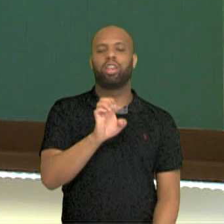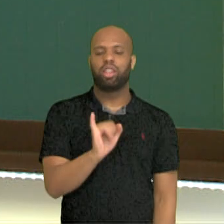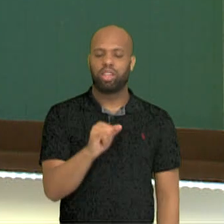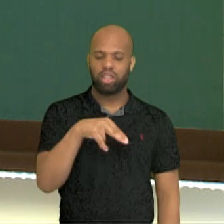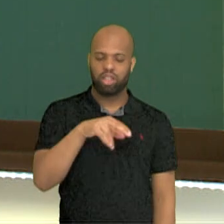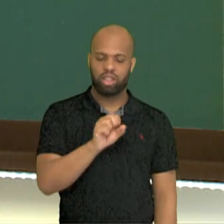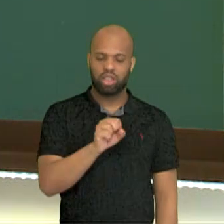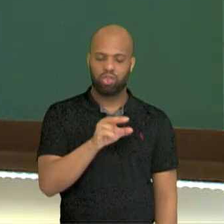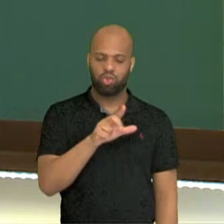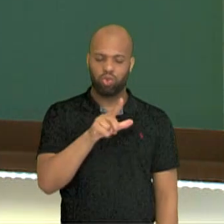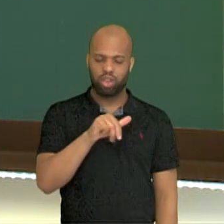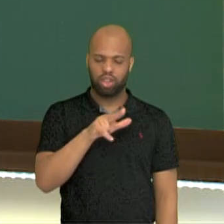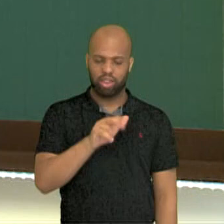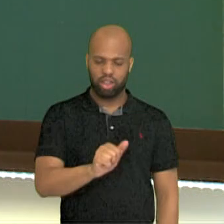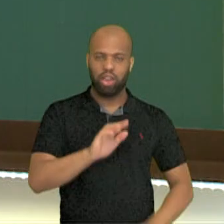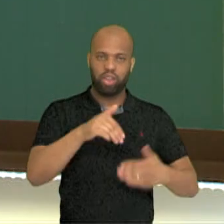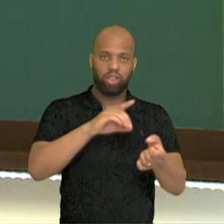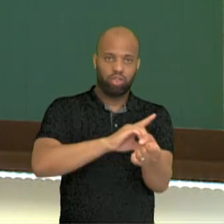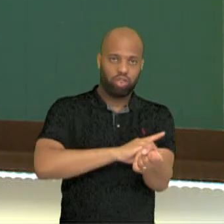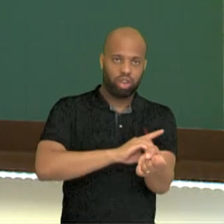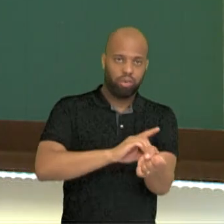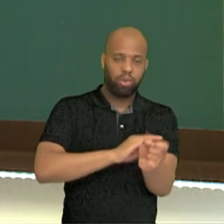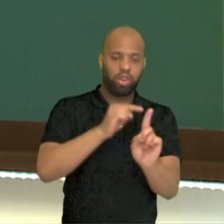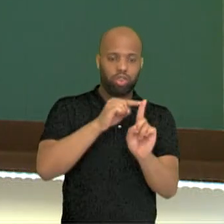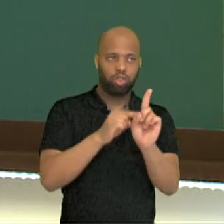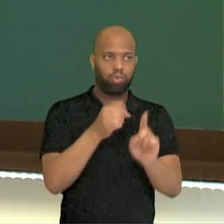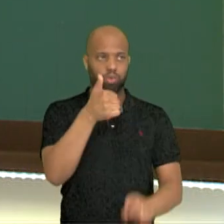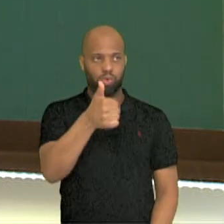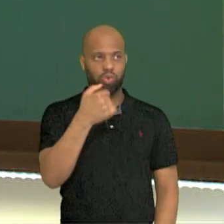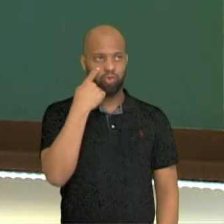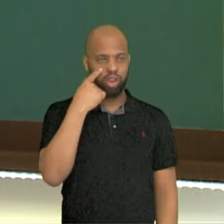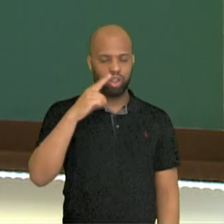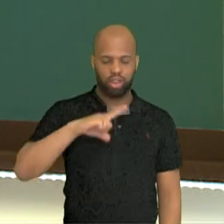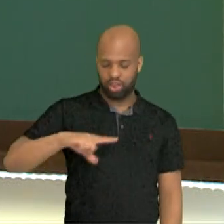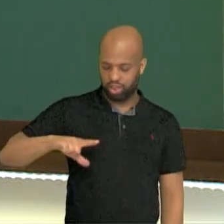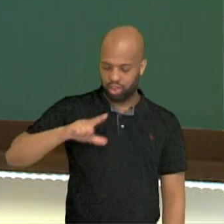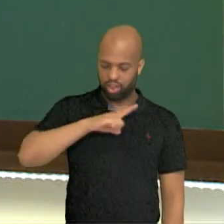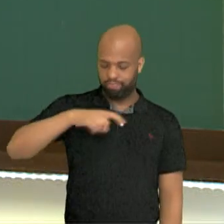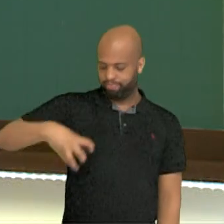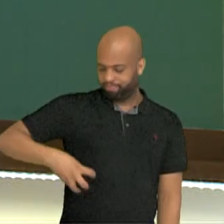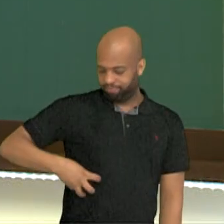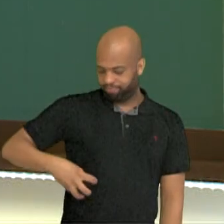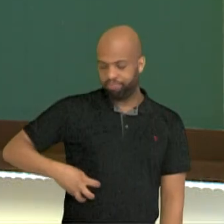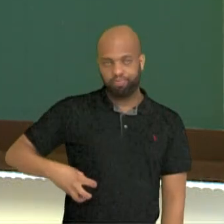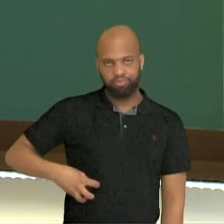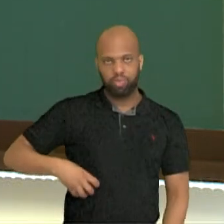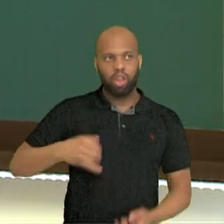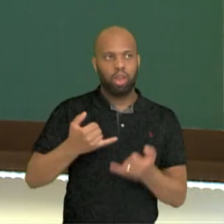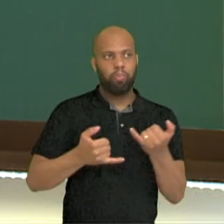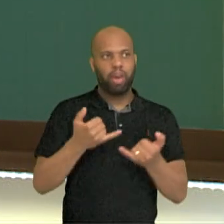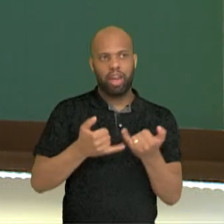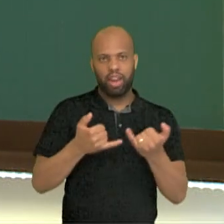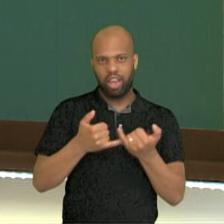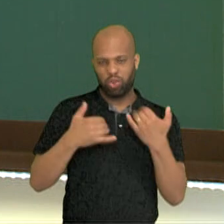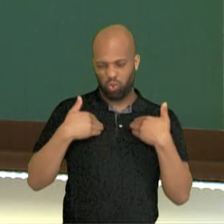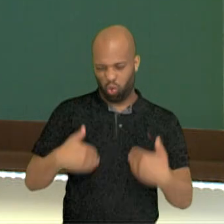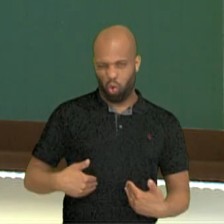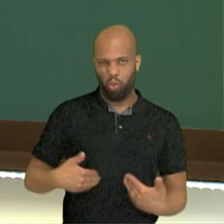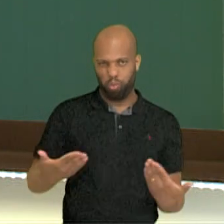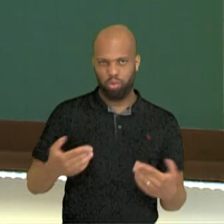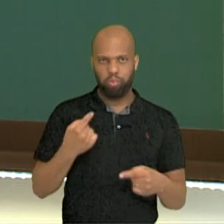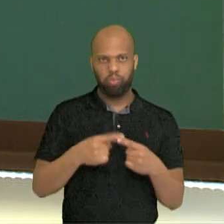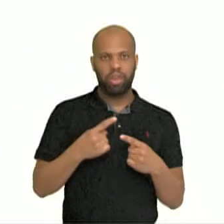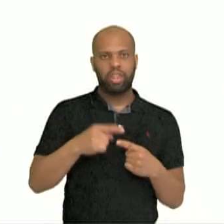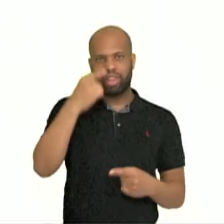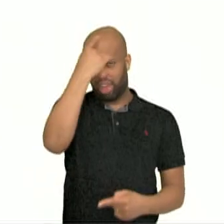seja, diabetes tipo 1, tá aqui o pâncreas, pessoal. Olha, ele parece aqui é um